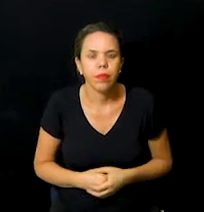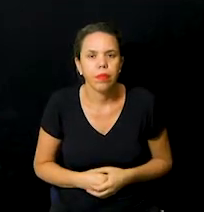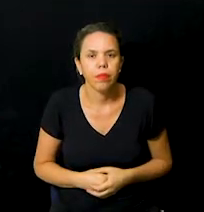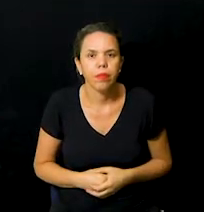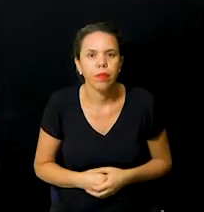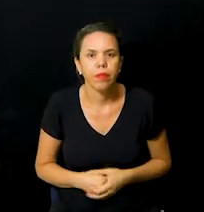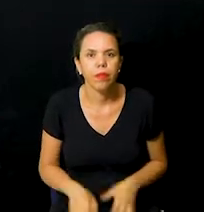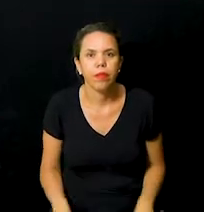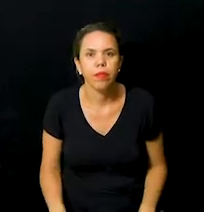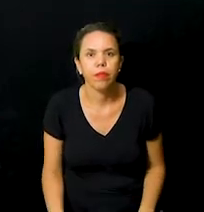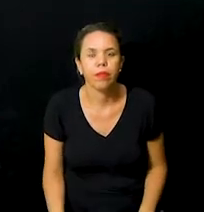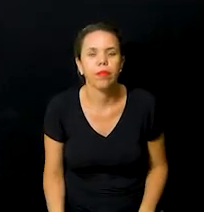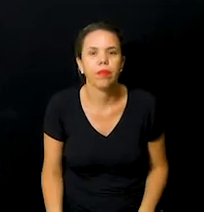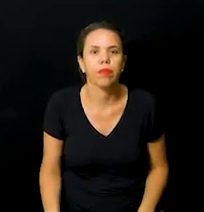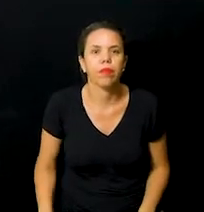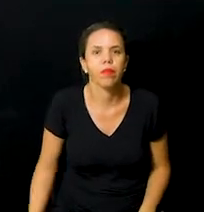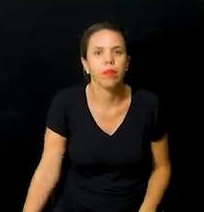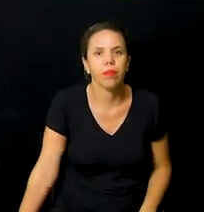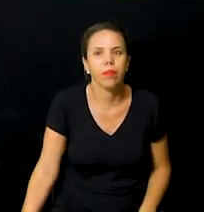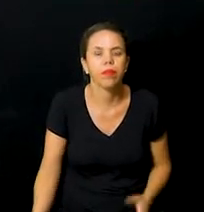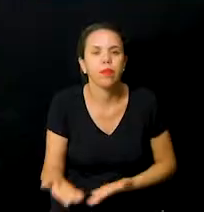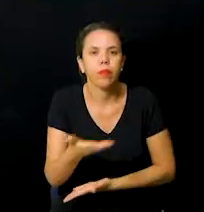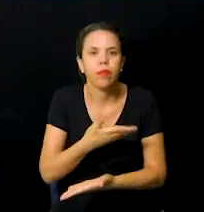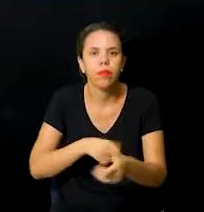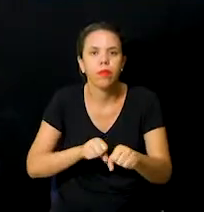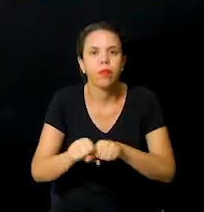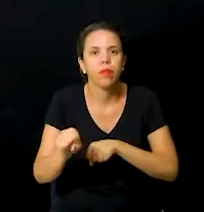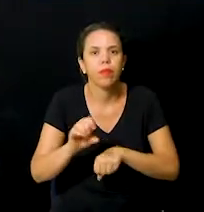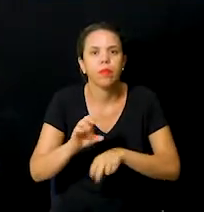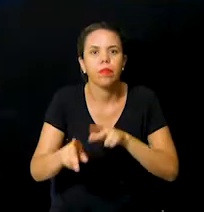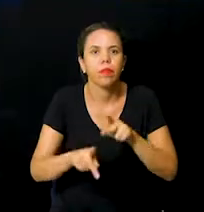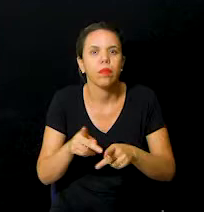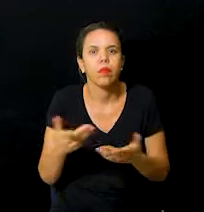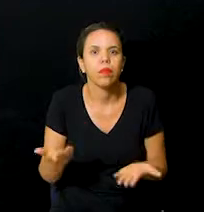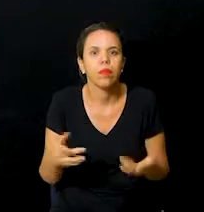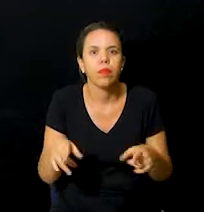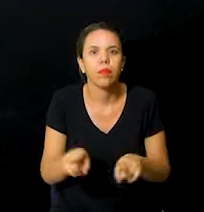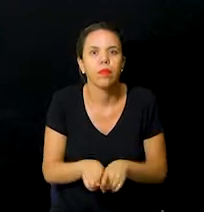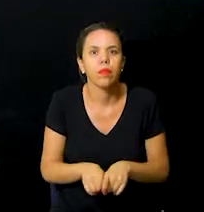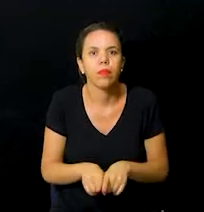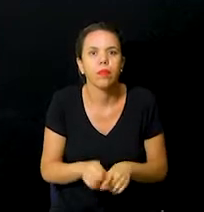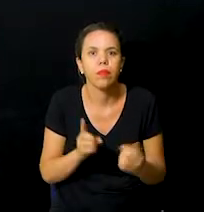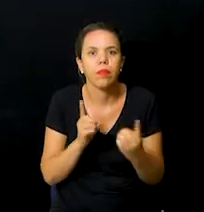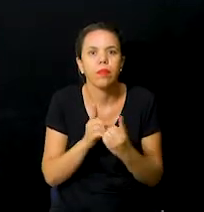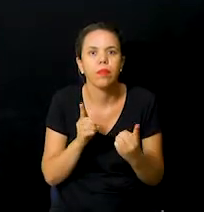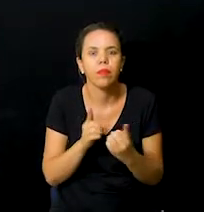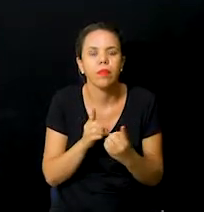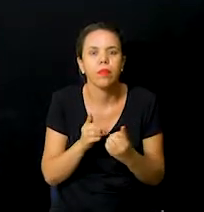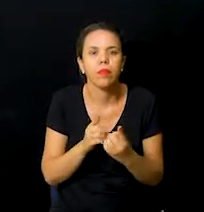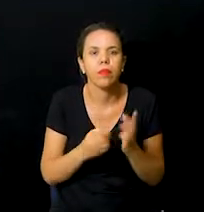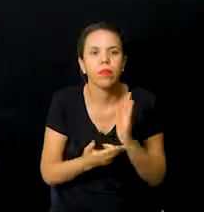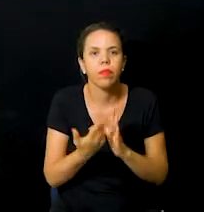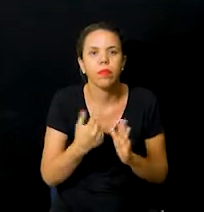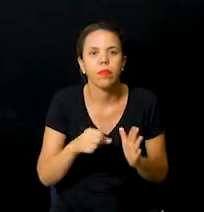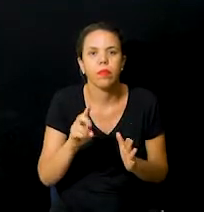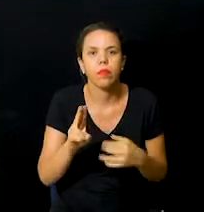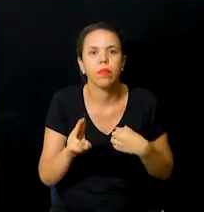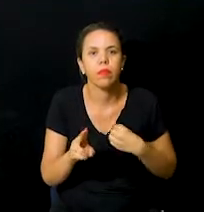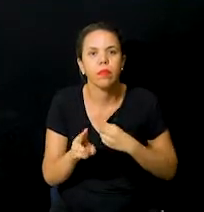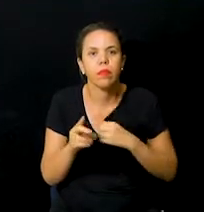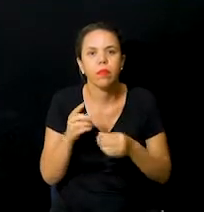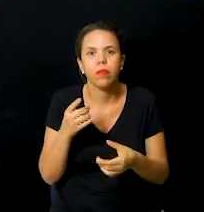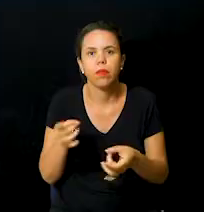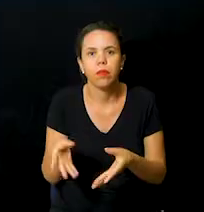de certa forma, conciliar a formação dessas pessoas e também o atendimento de design, ou você deixou